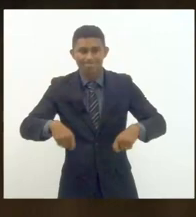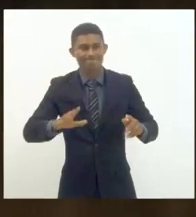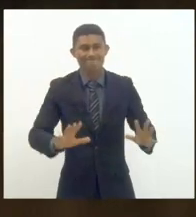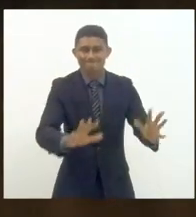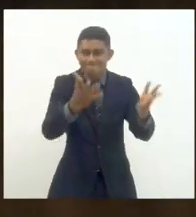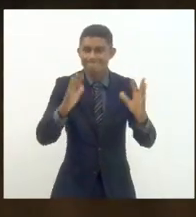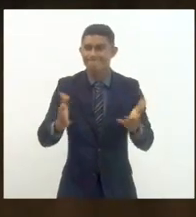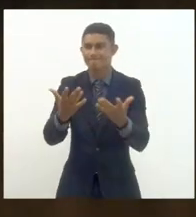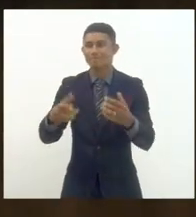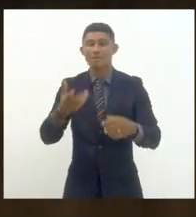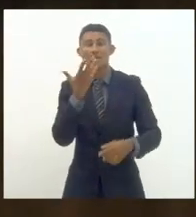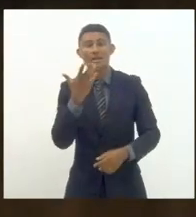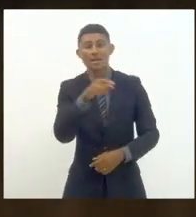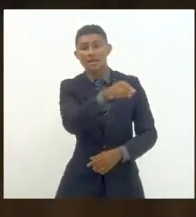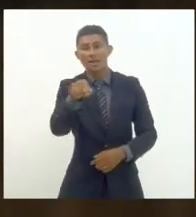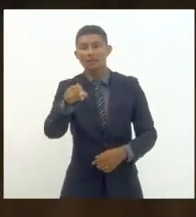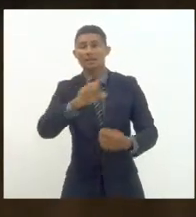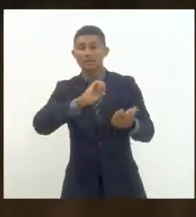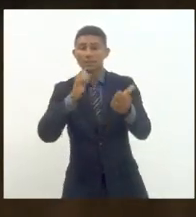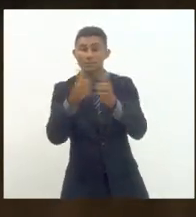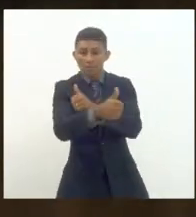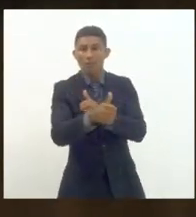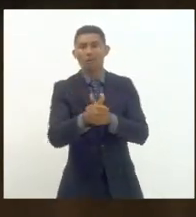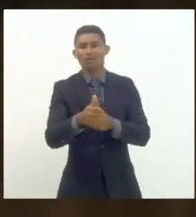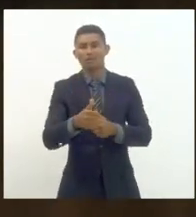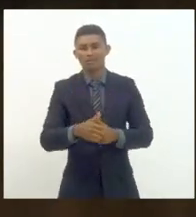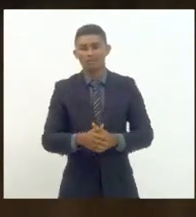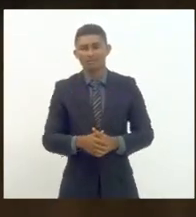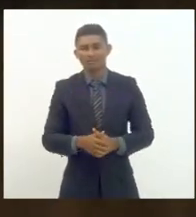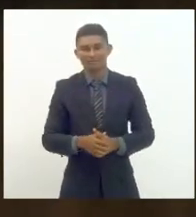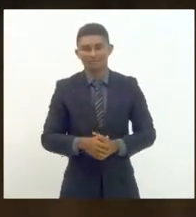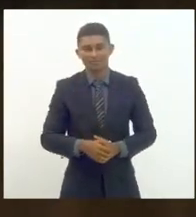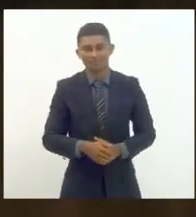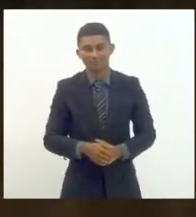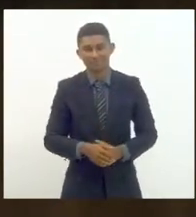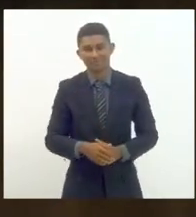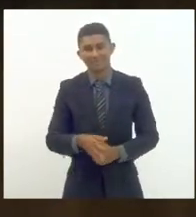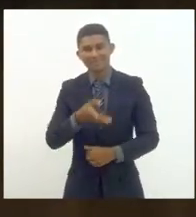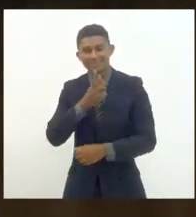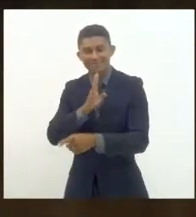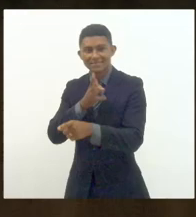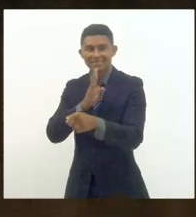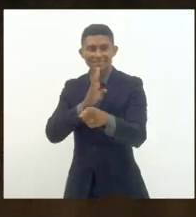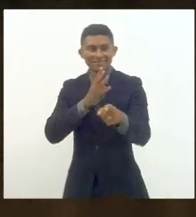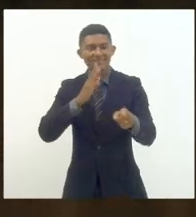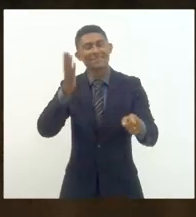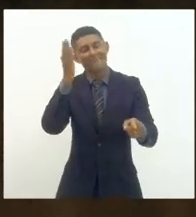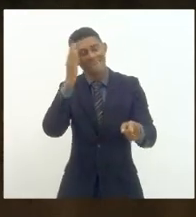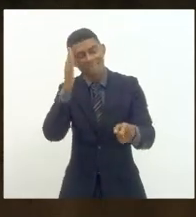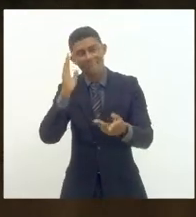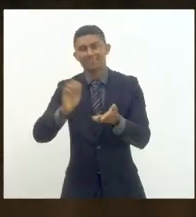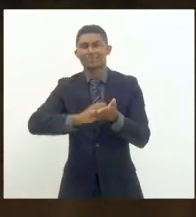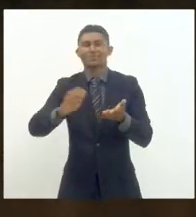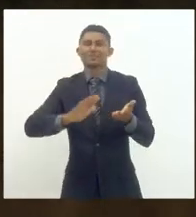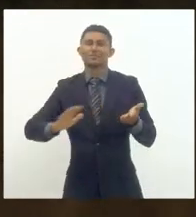para que crianças pratiquem esse esporte. Quem conhece o tiro prático sabe que é uma